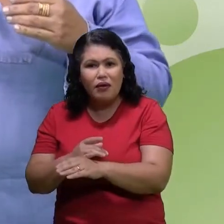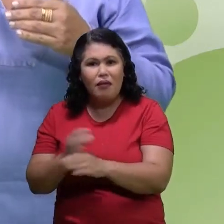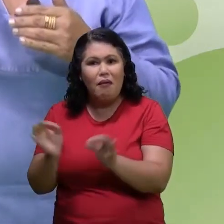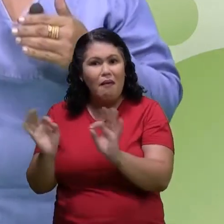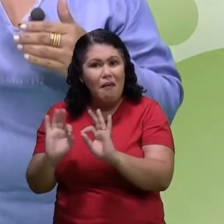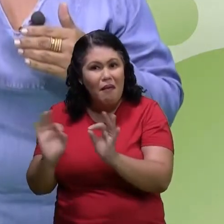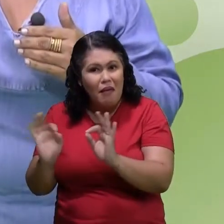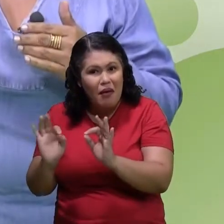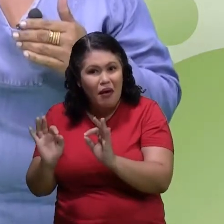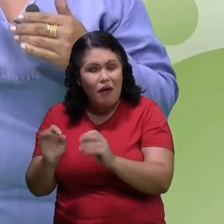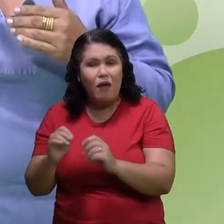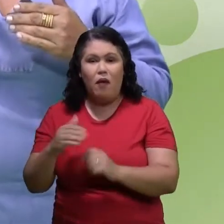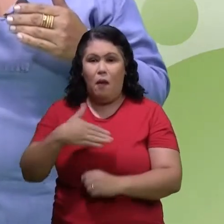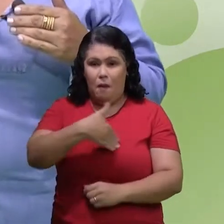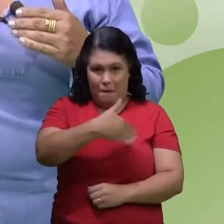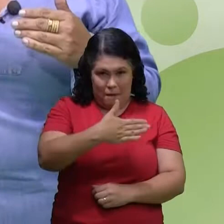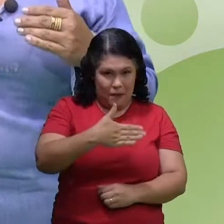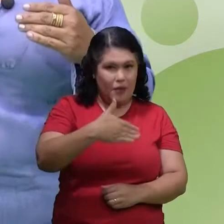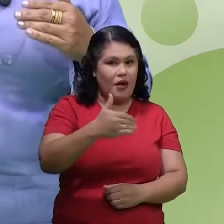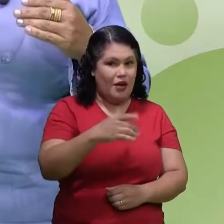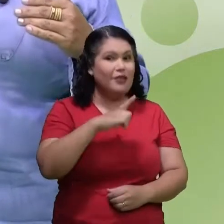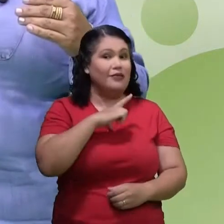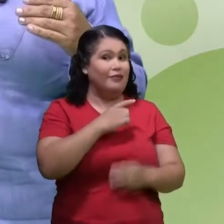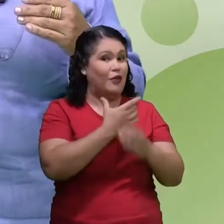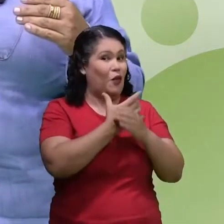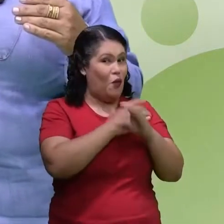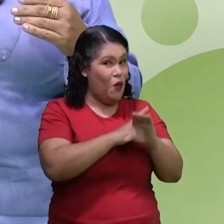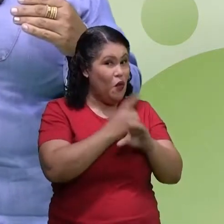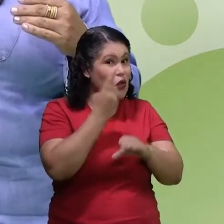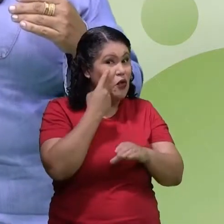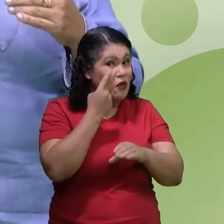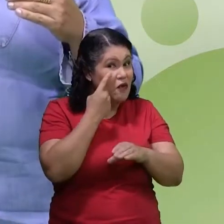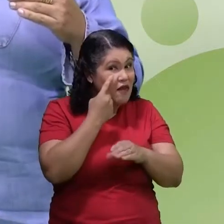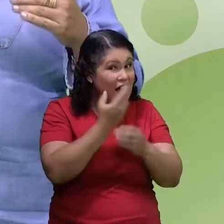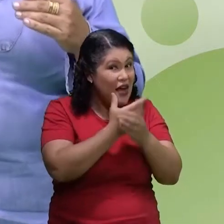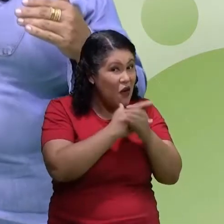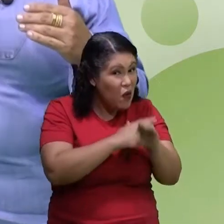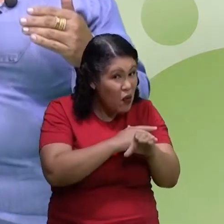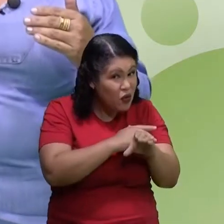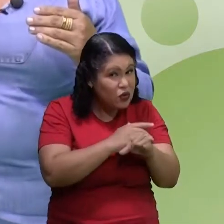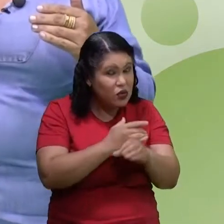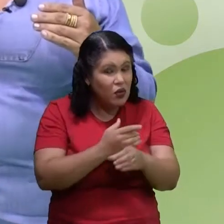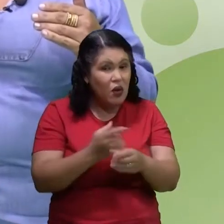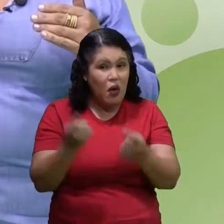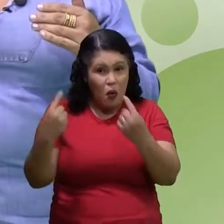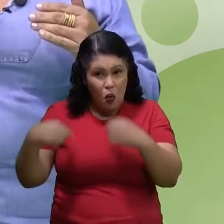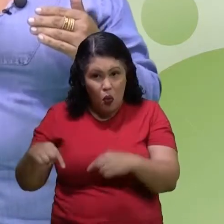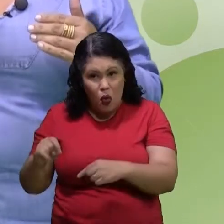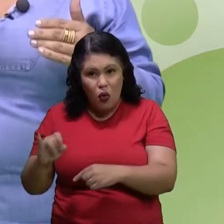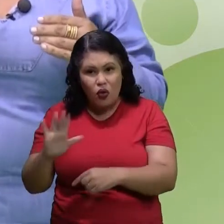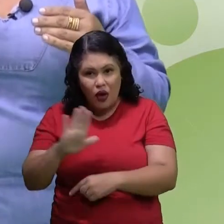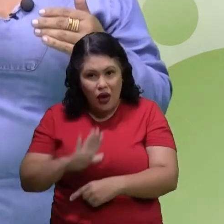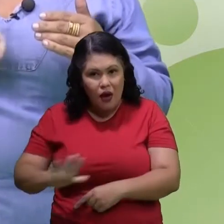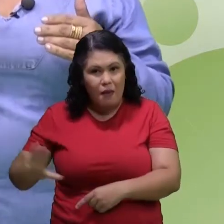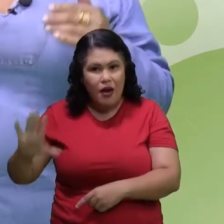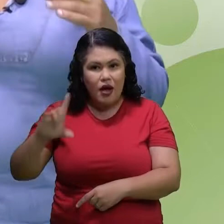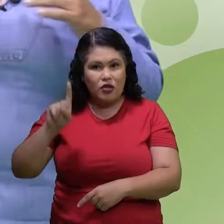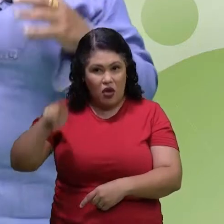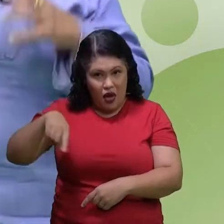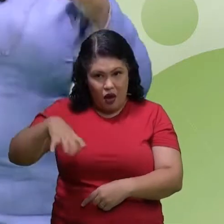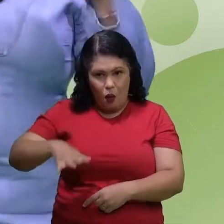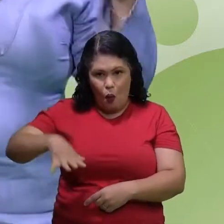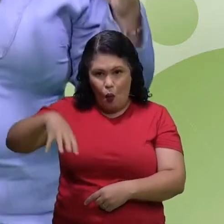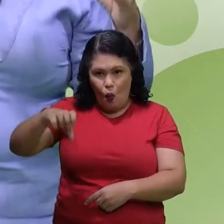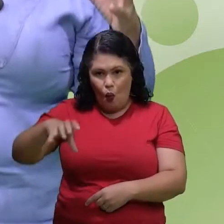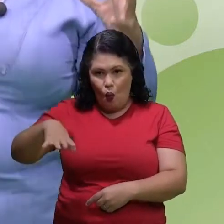peixe vertebrado, porque você vê a estrutura da coluna vertebral, e embaixo, esse exemplo de azul, são